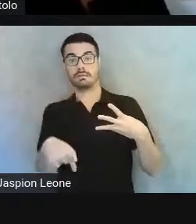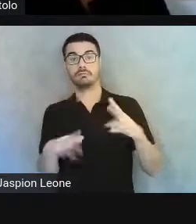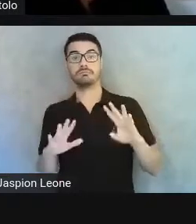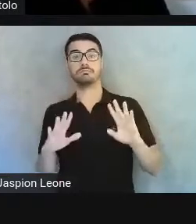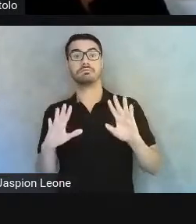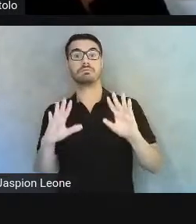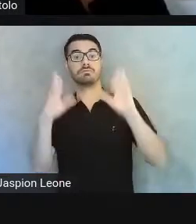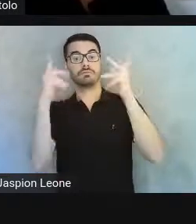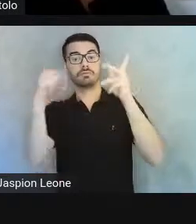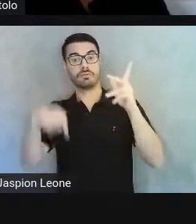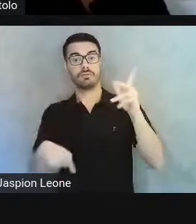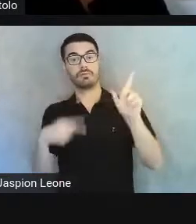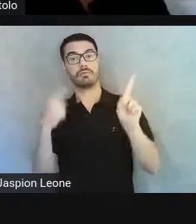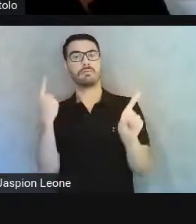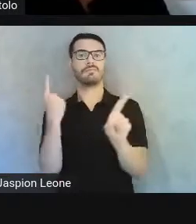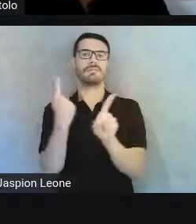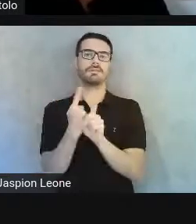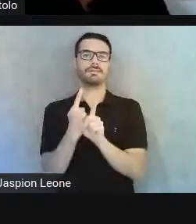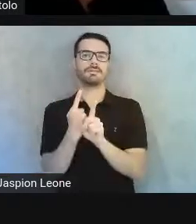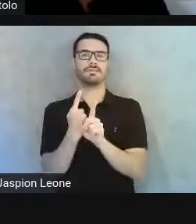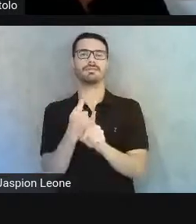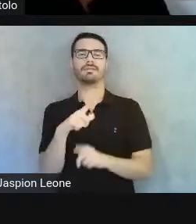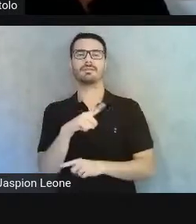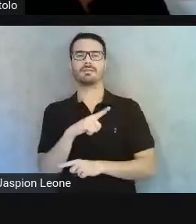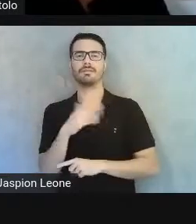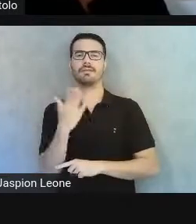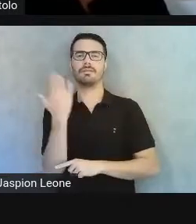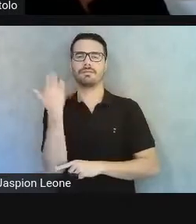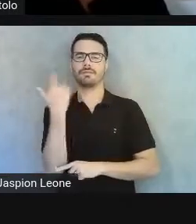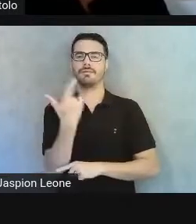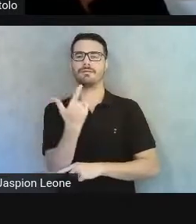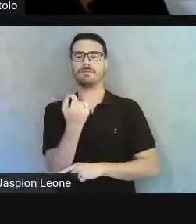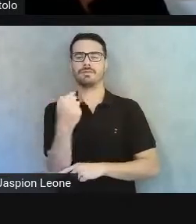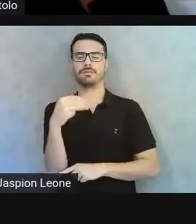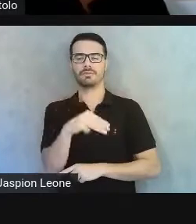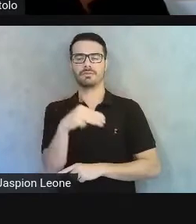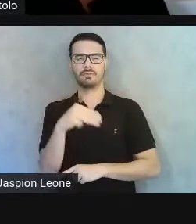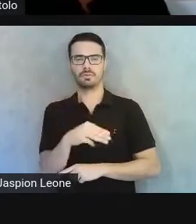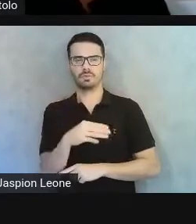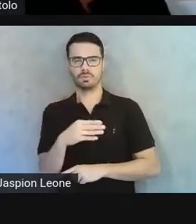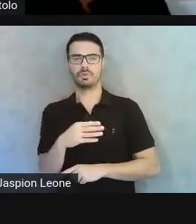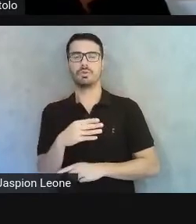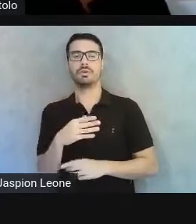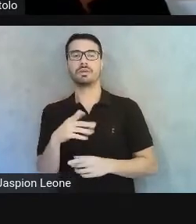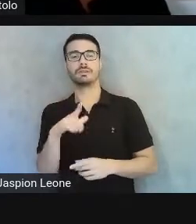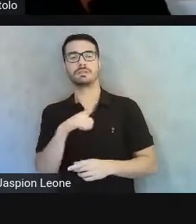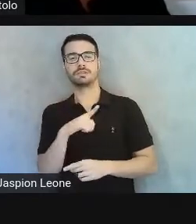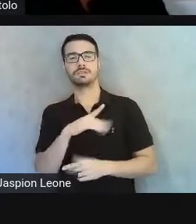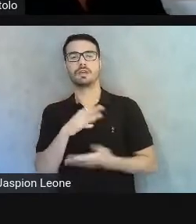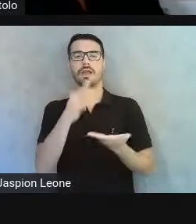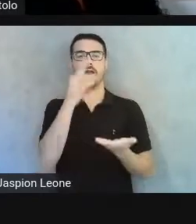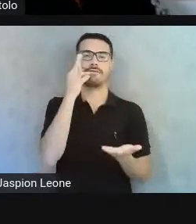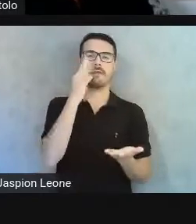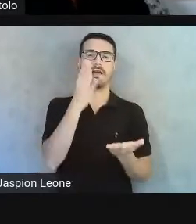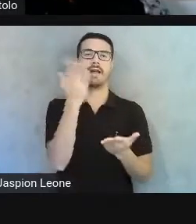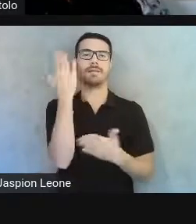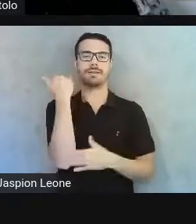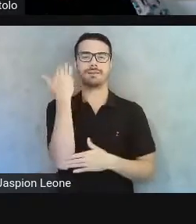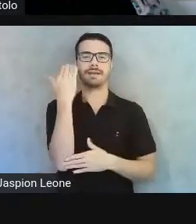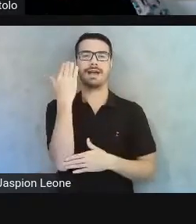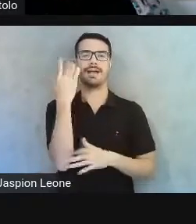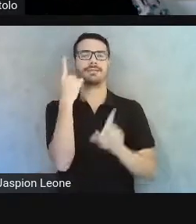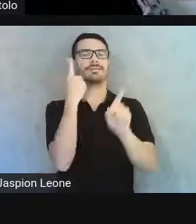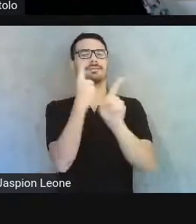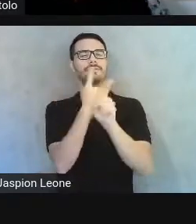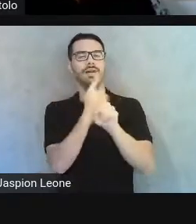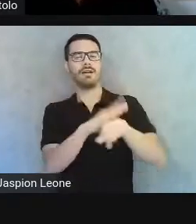primeiras edições nós fizemos uma apresentação de 20 minutos inicial, depois tínhamos um coffee break, em que as pessoas se